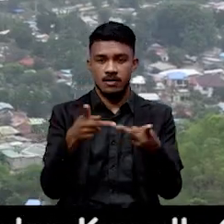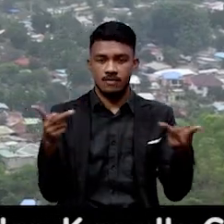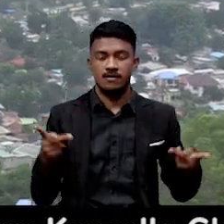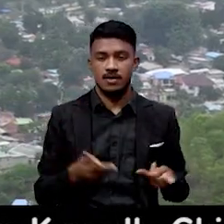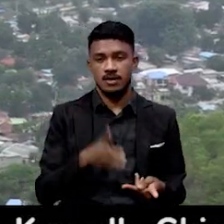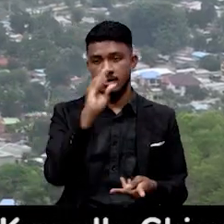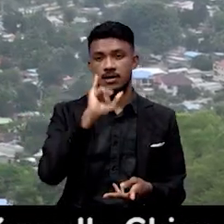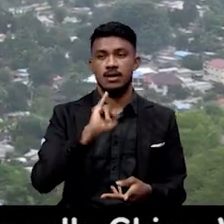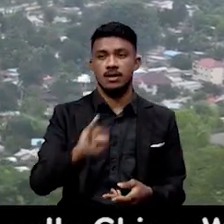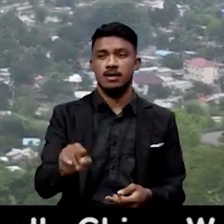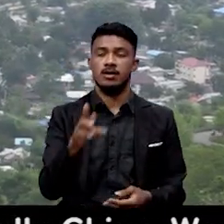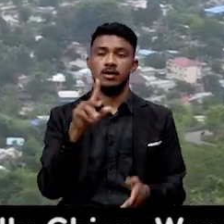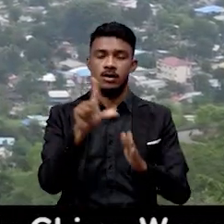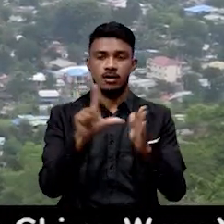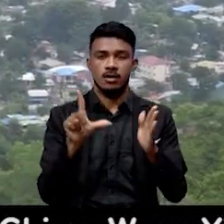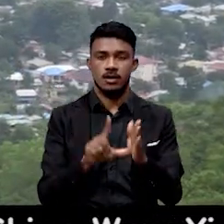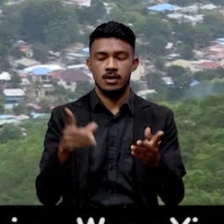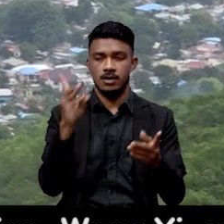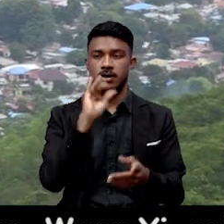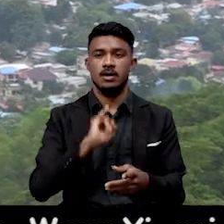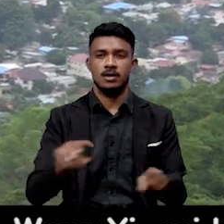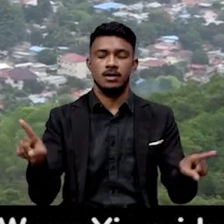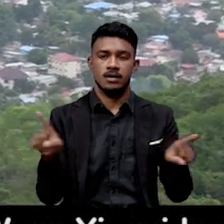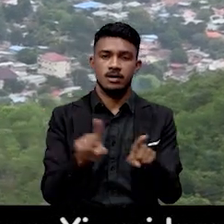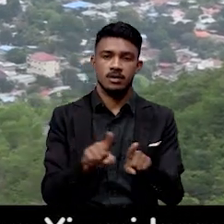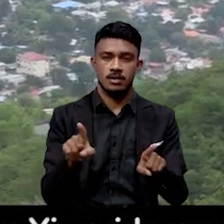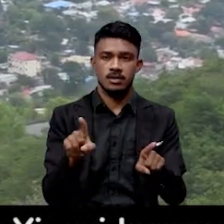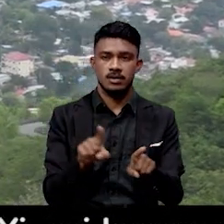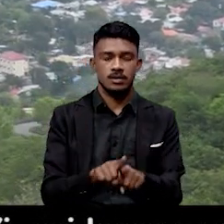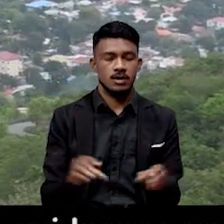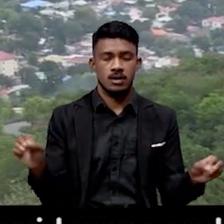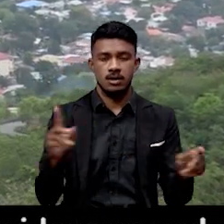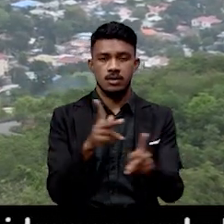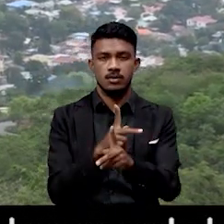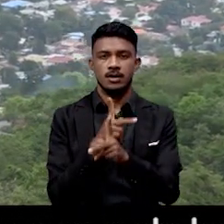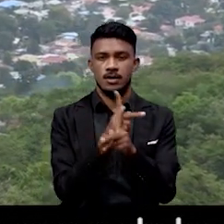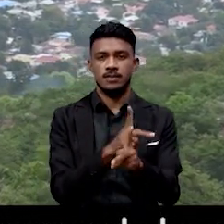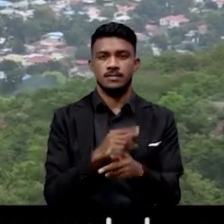nune Dili ohin lorong, se capital nação nebe desorganizado.